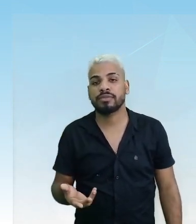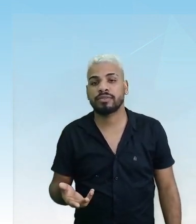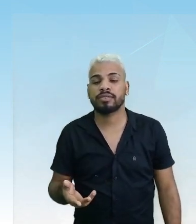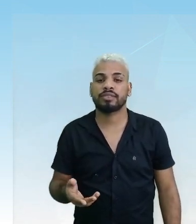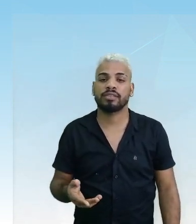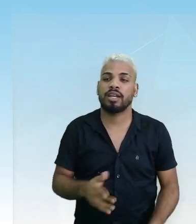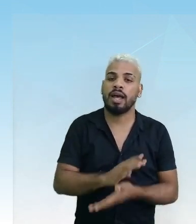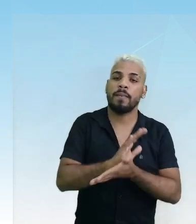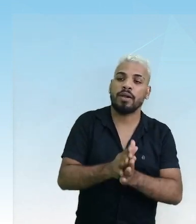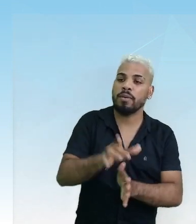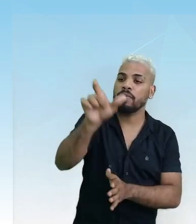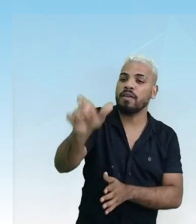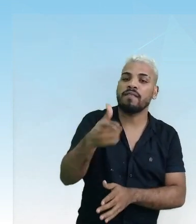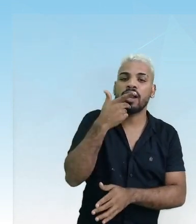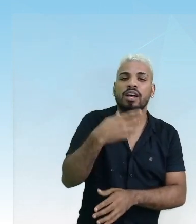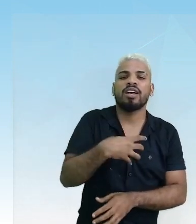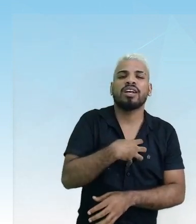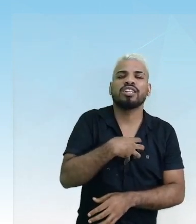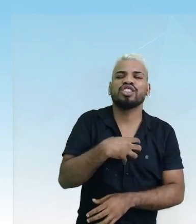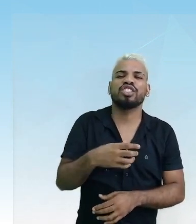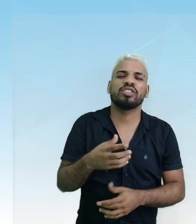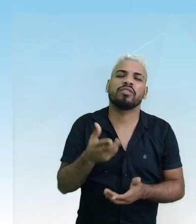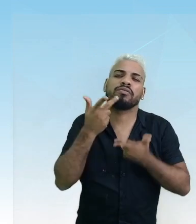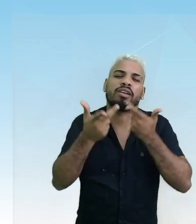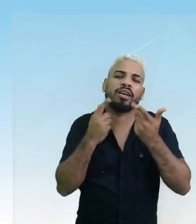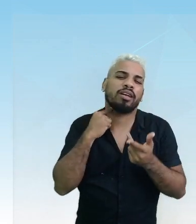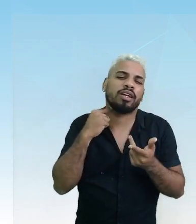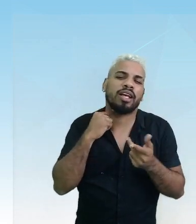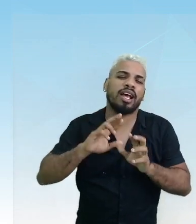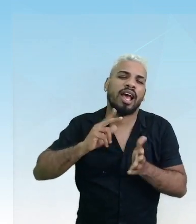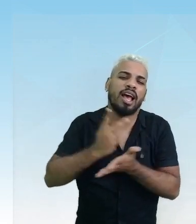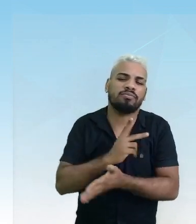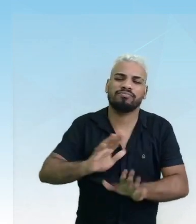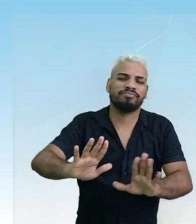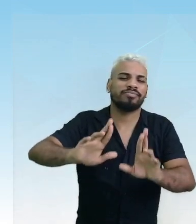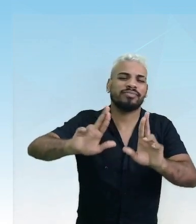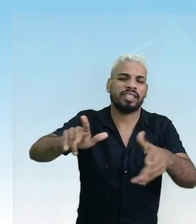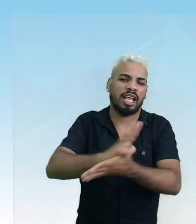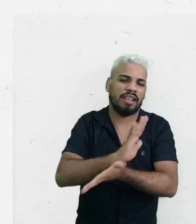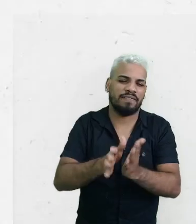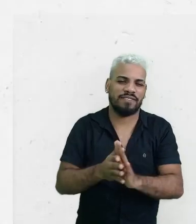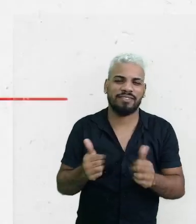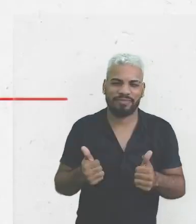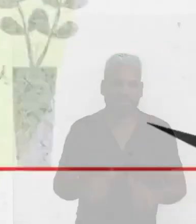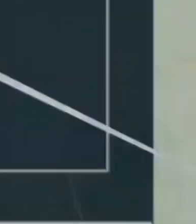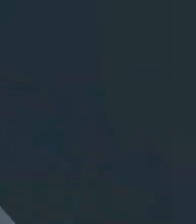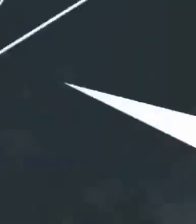justamente preconceito com alguém pelo seu sotaque em geral. Forte abraço!